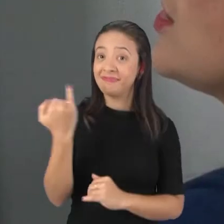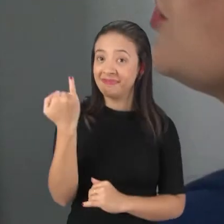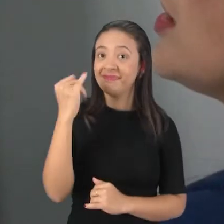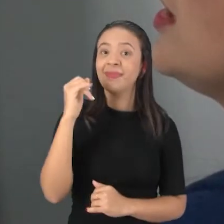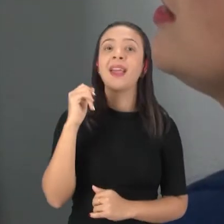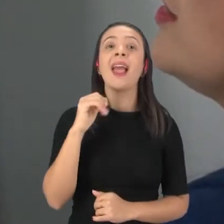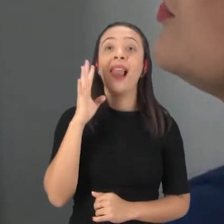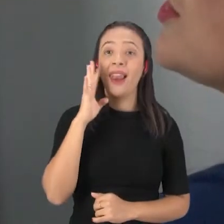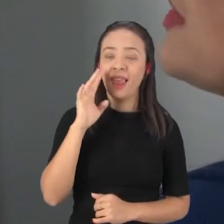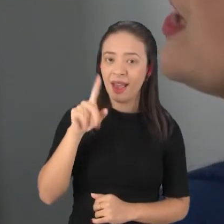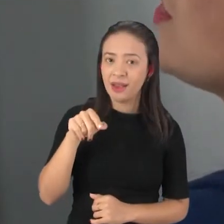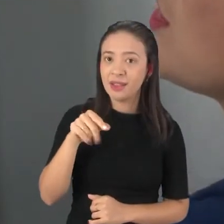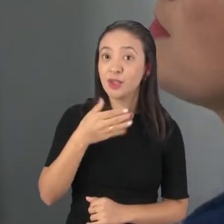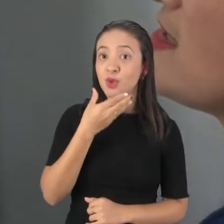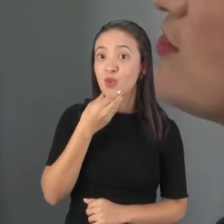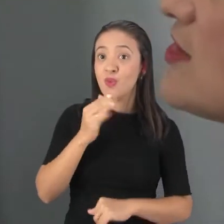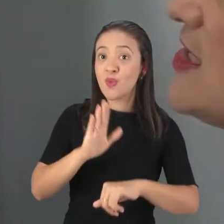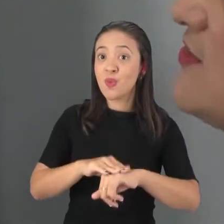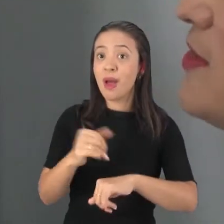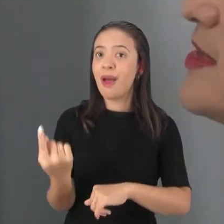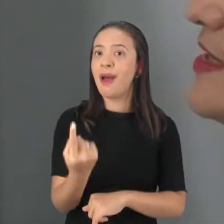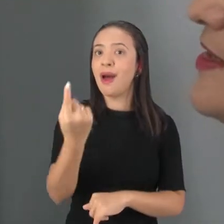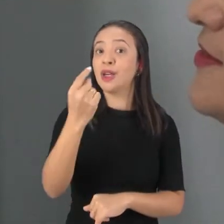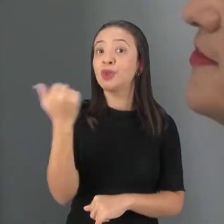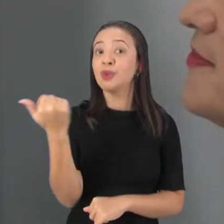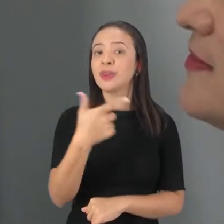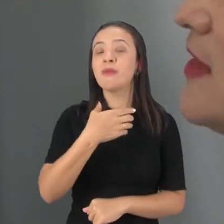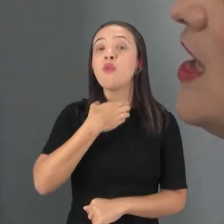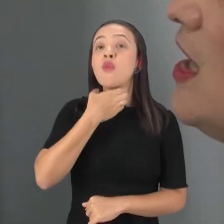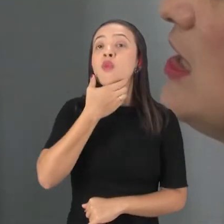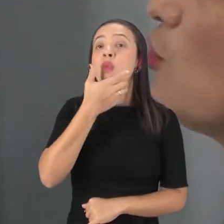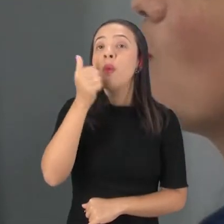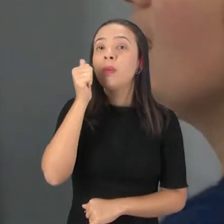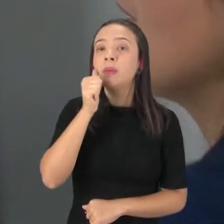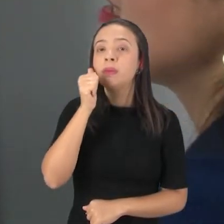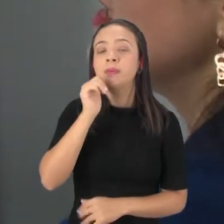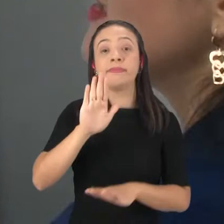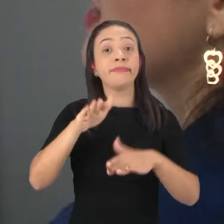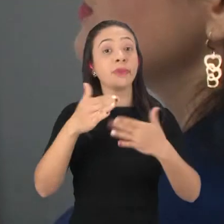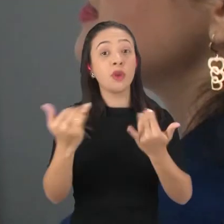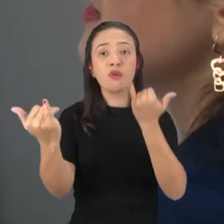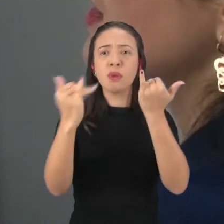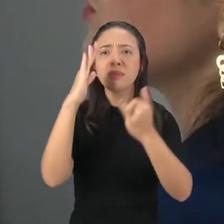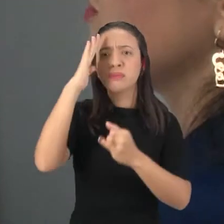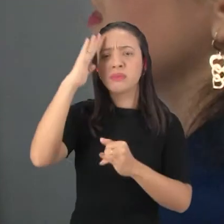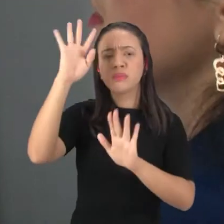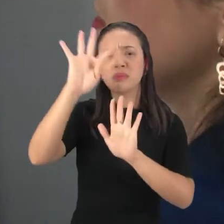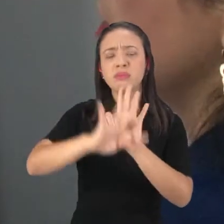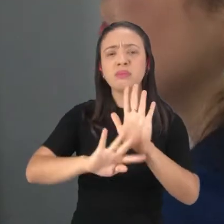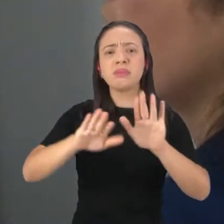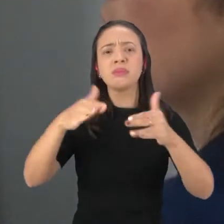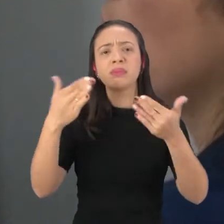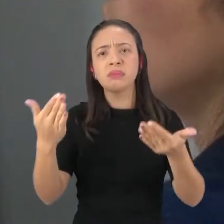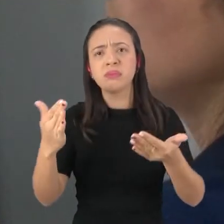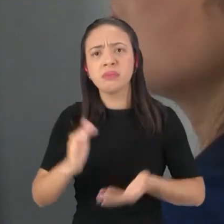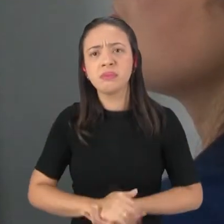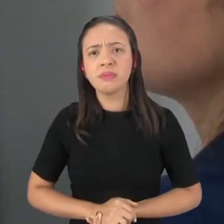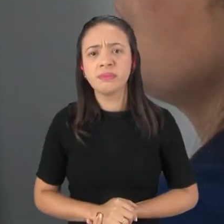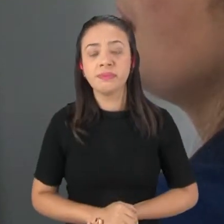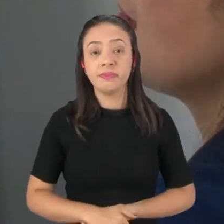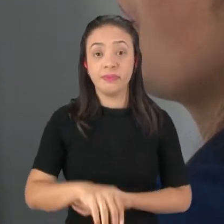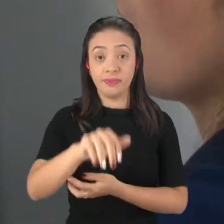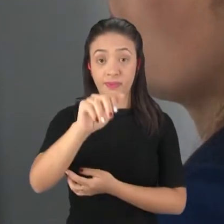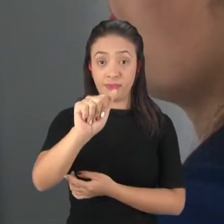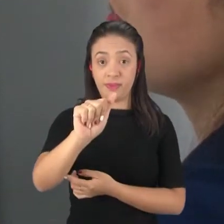característica interessante, né? Os machos são mais altos que as fêmeas ainda. Então, qual a ideia central desse texto? Olha, eles falam